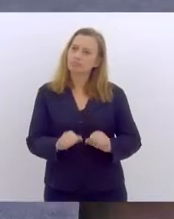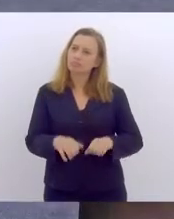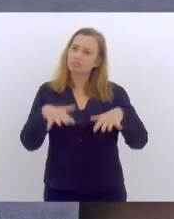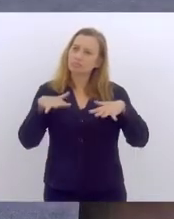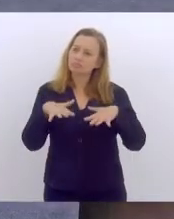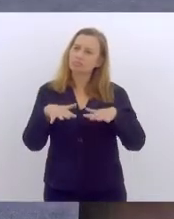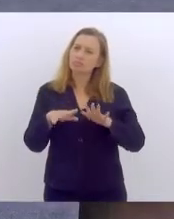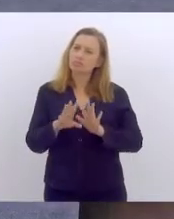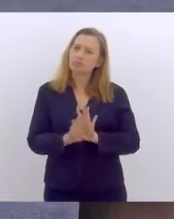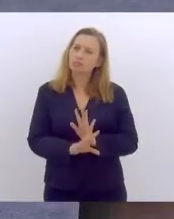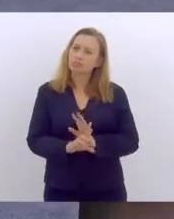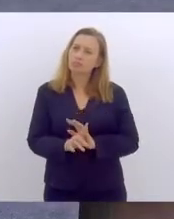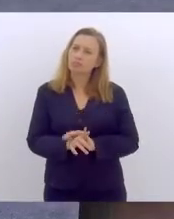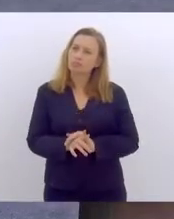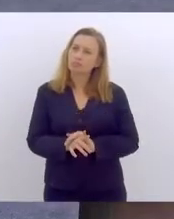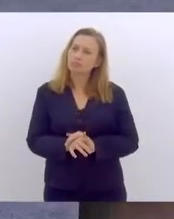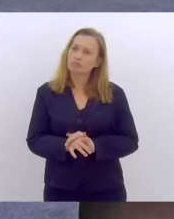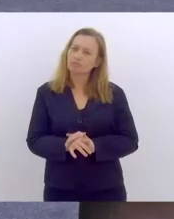plenário?